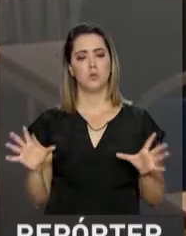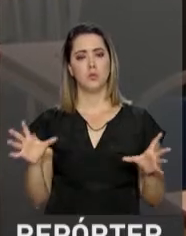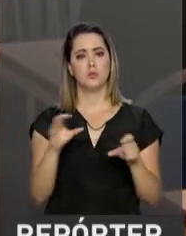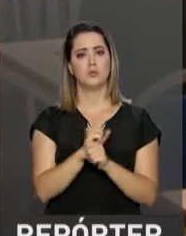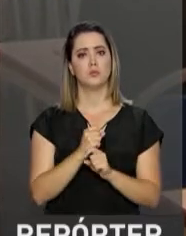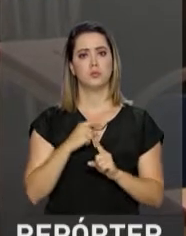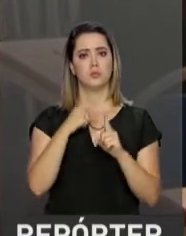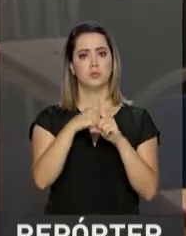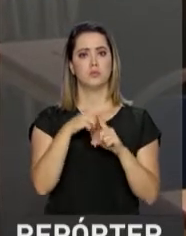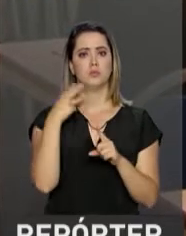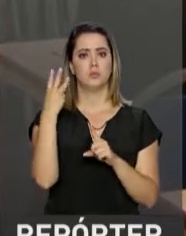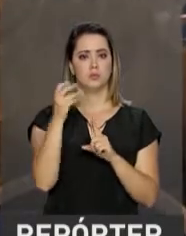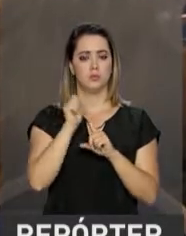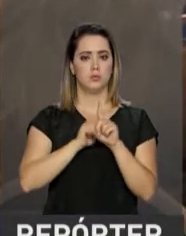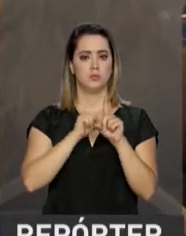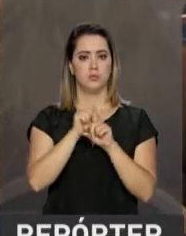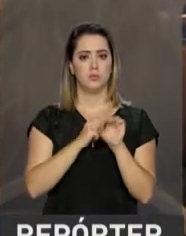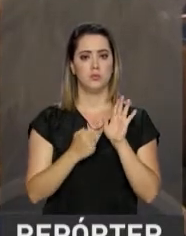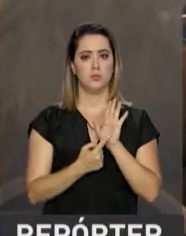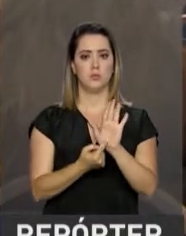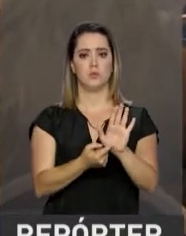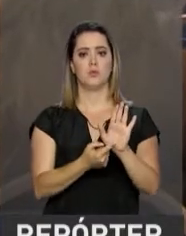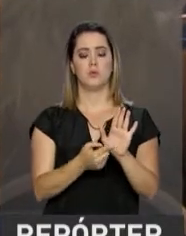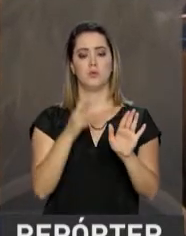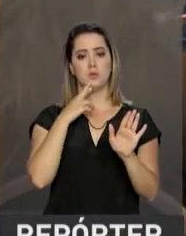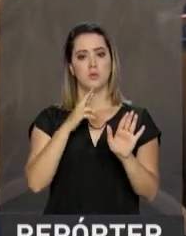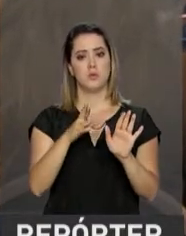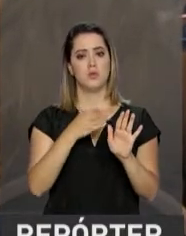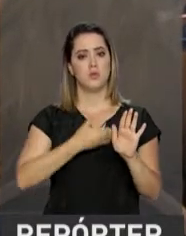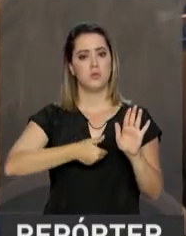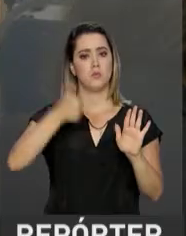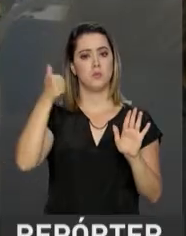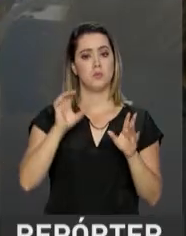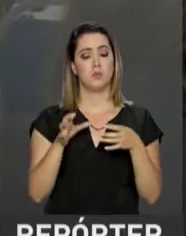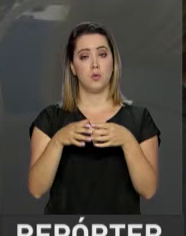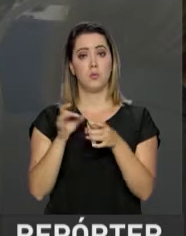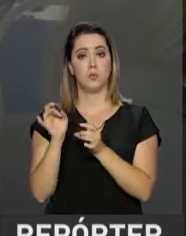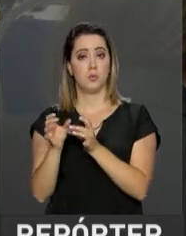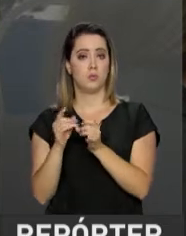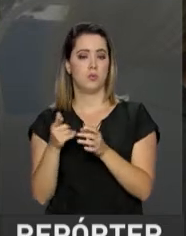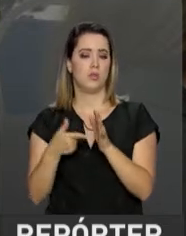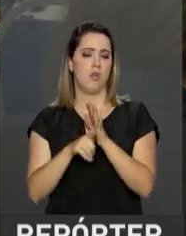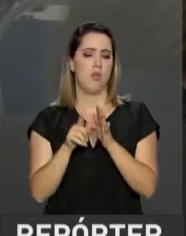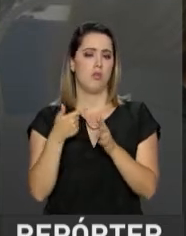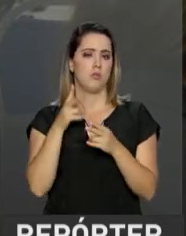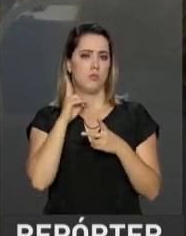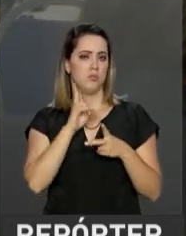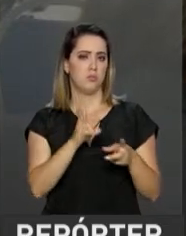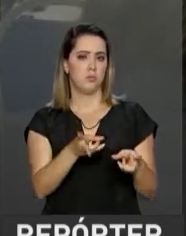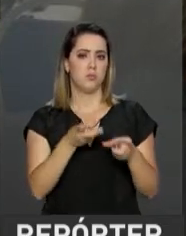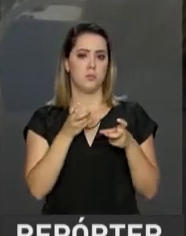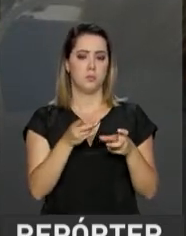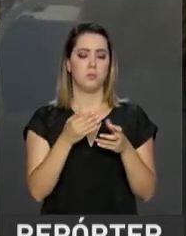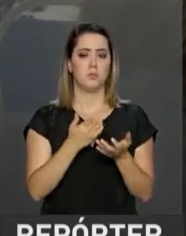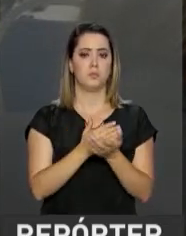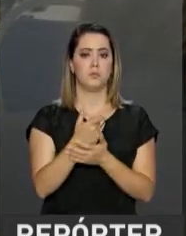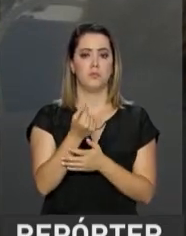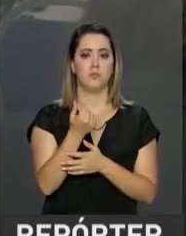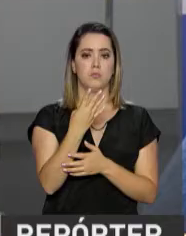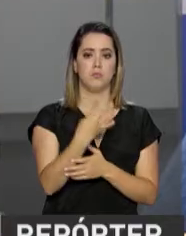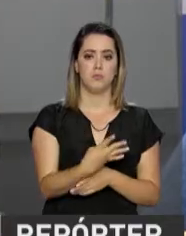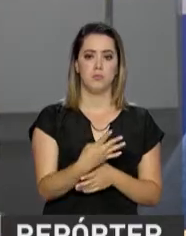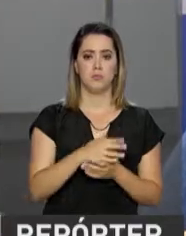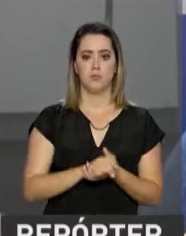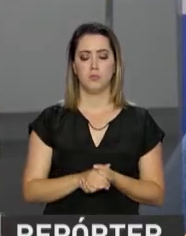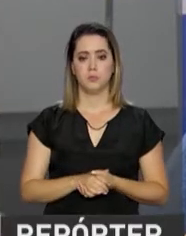positivo nos três meses mostra um resultado mais consistente para o varejo que não era observado desde o final de 2014